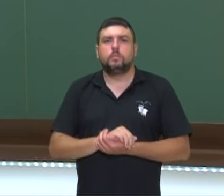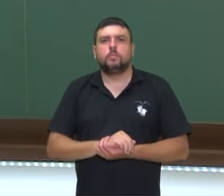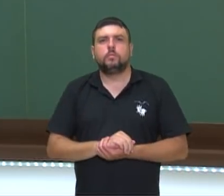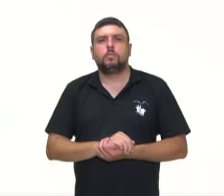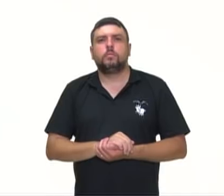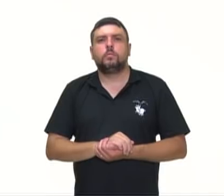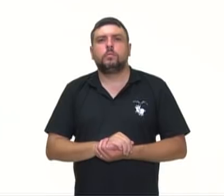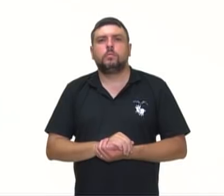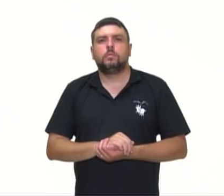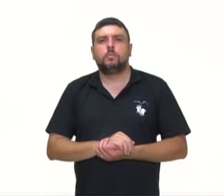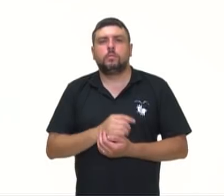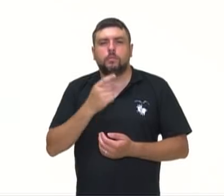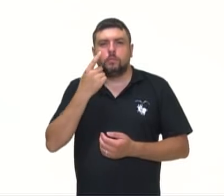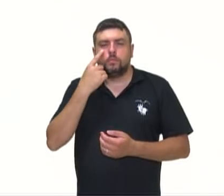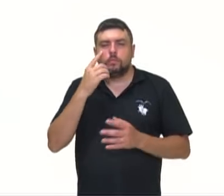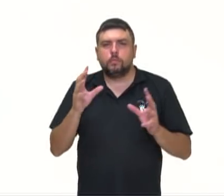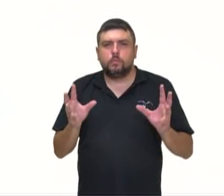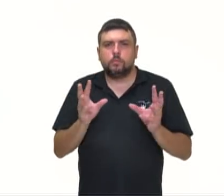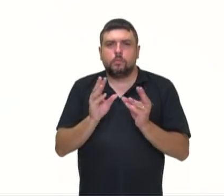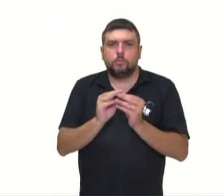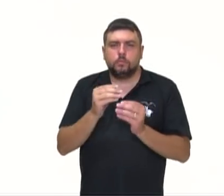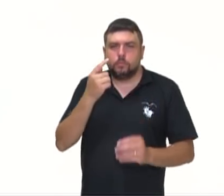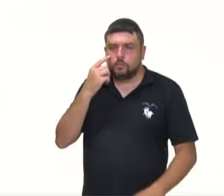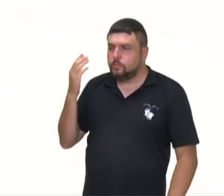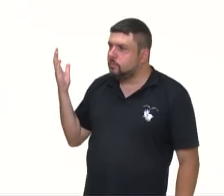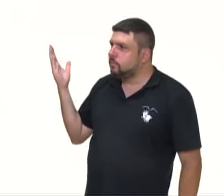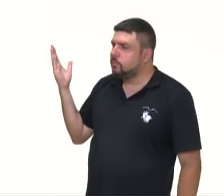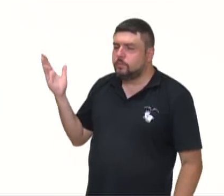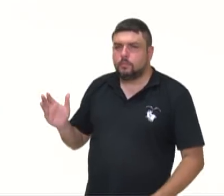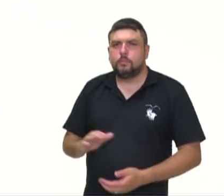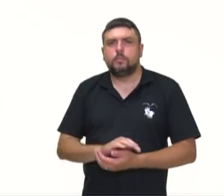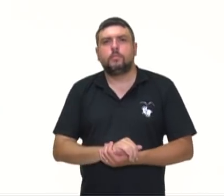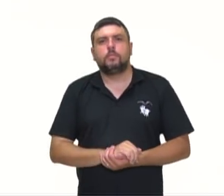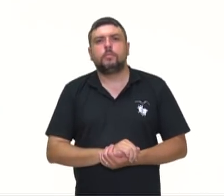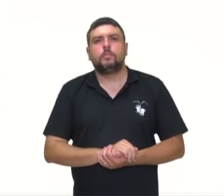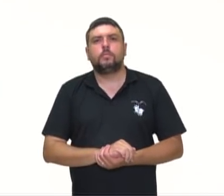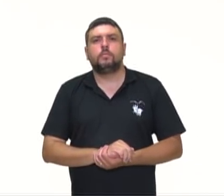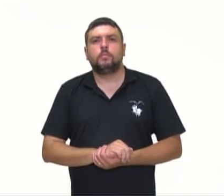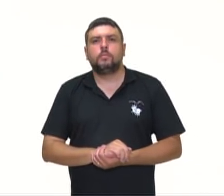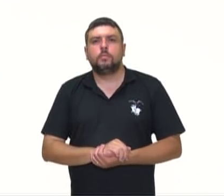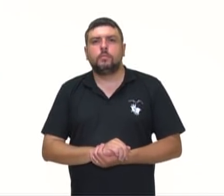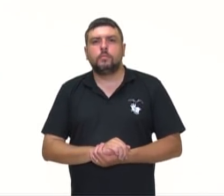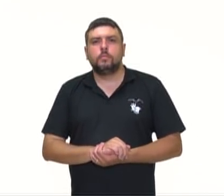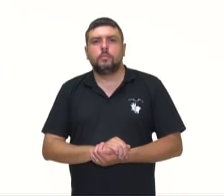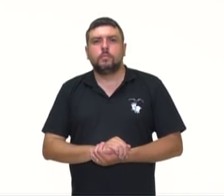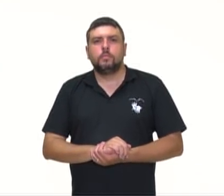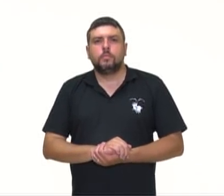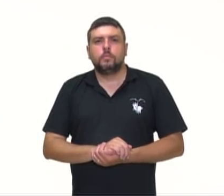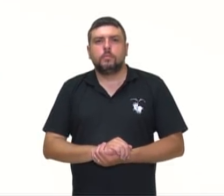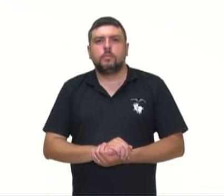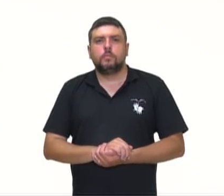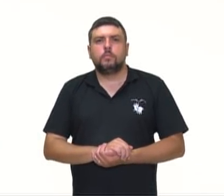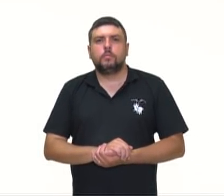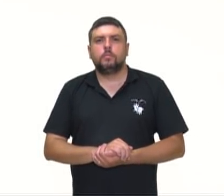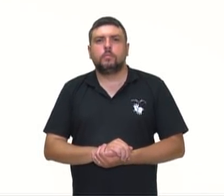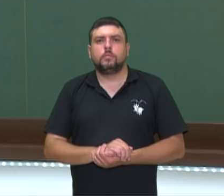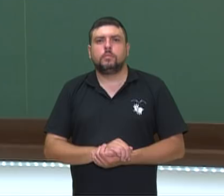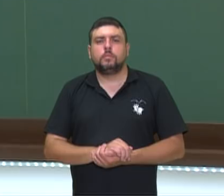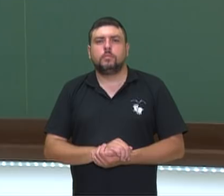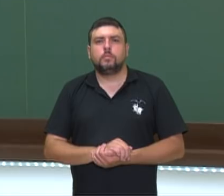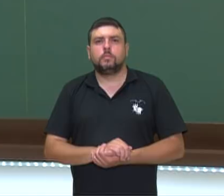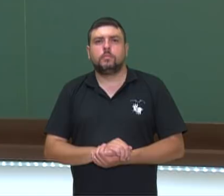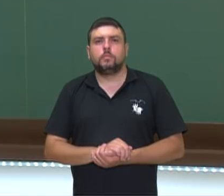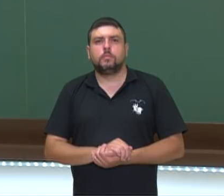aqui exatamente o resumo. 4 por 4, 16, 16 a outra sala e o corredor 8. Somando todos, a